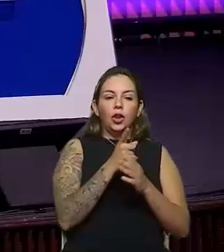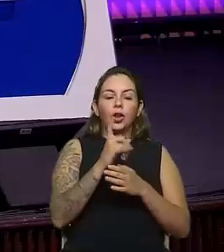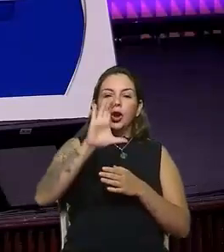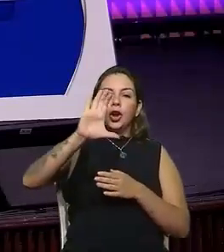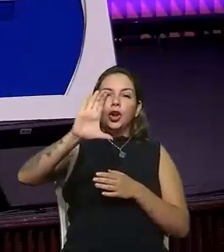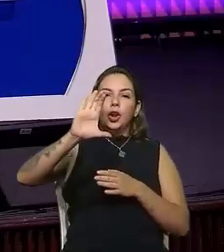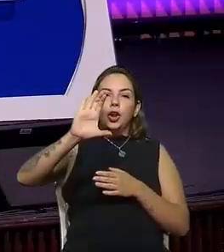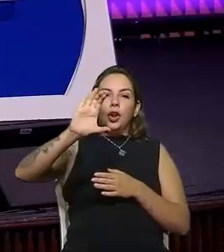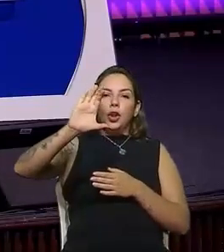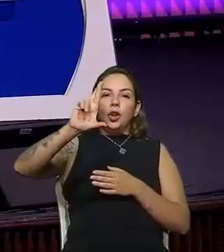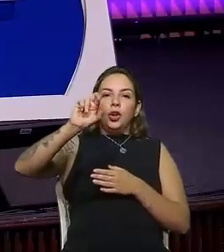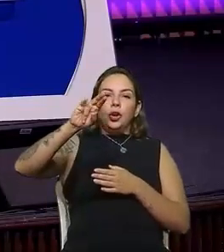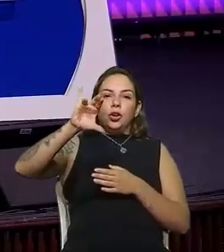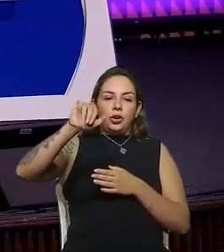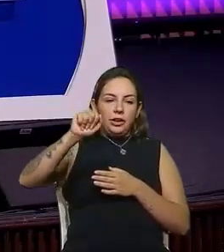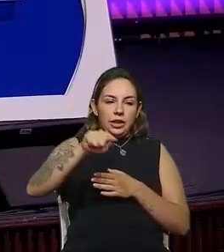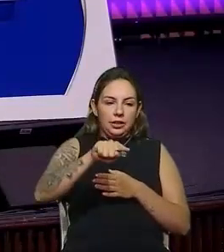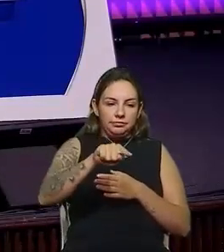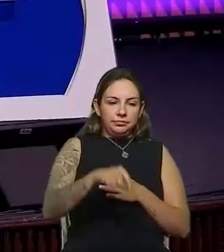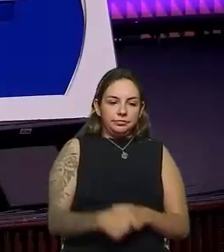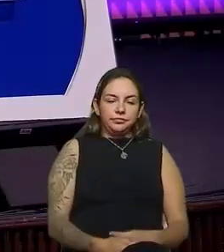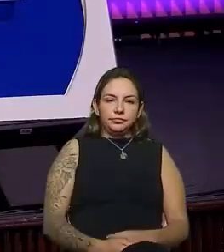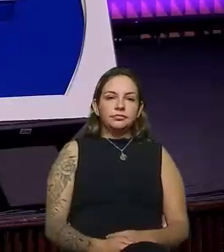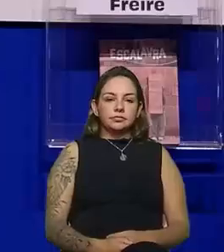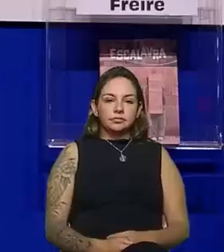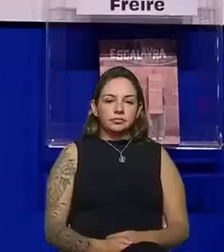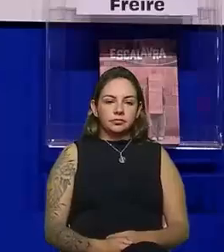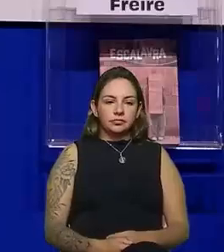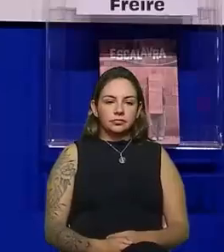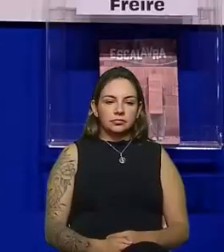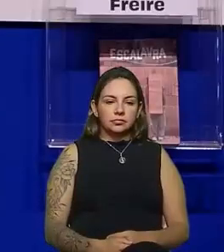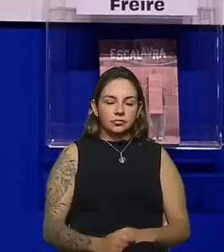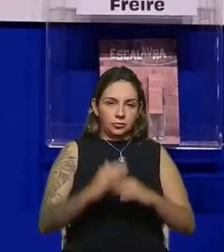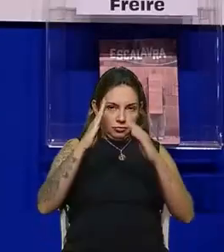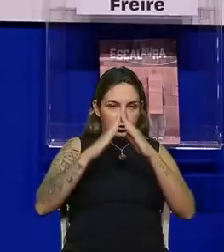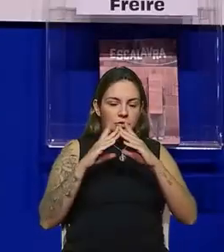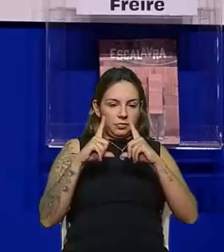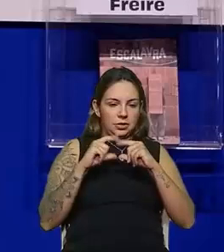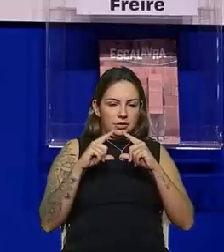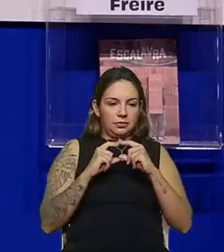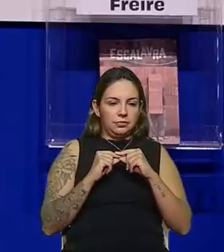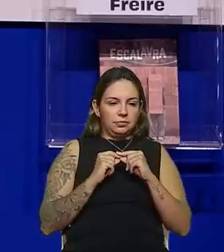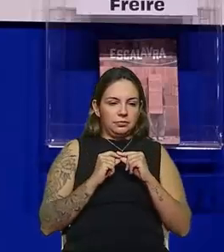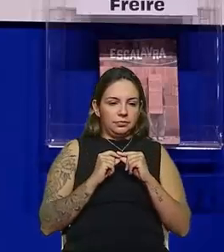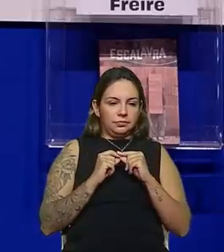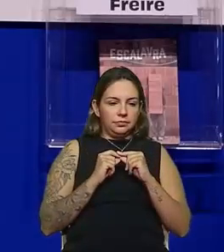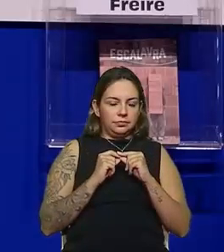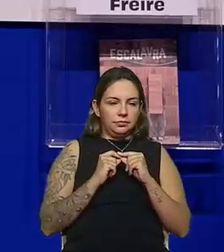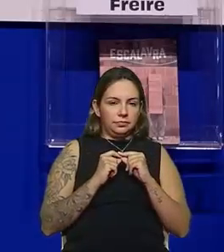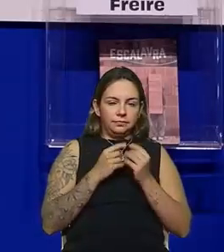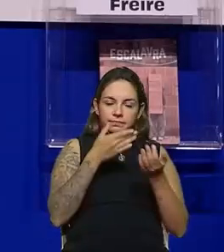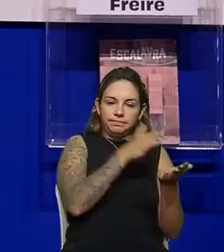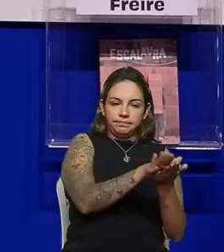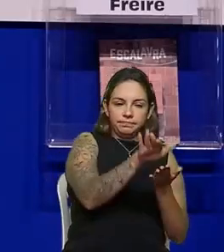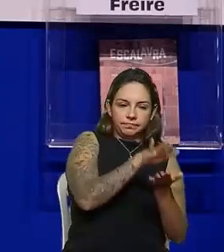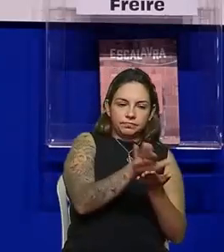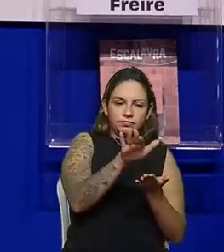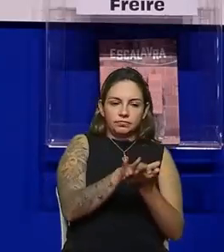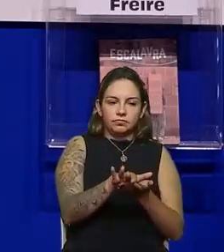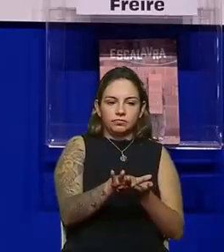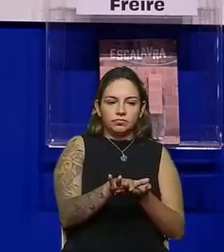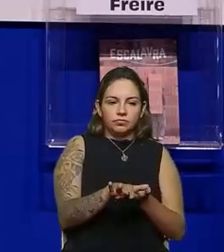crônicas do Marcelo Torres, é um grande cronista brasileiro, mora em Brasília como eu, publicou agora as